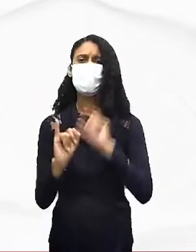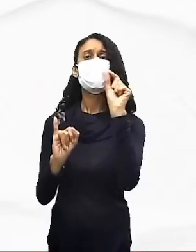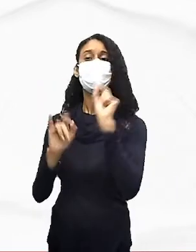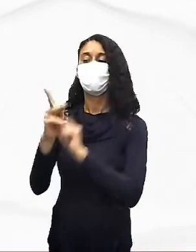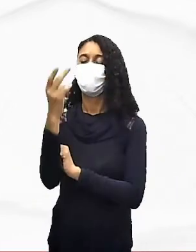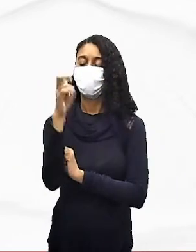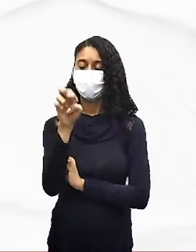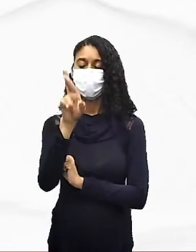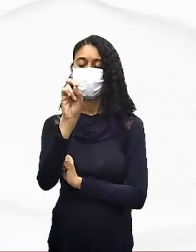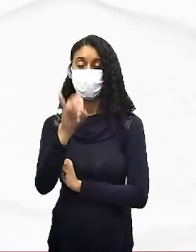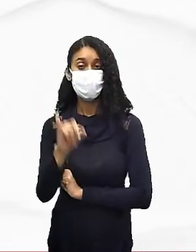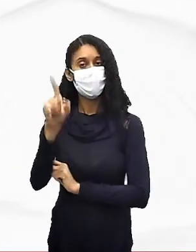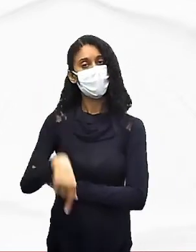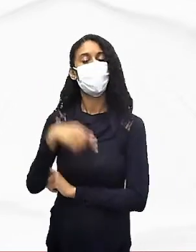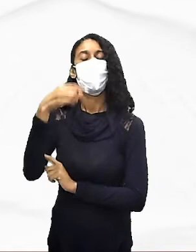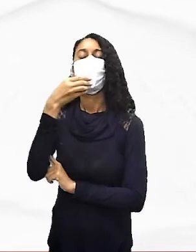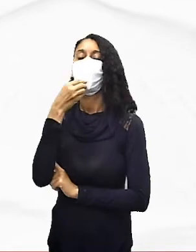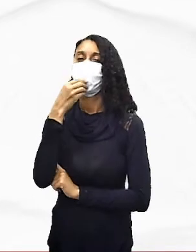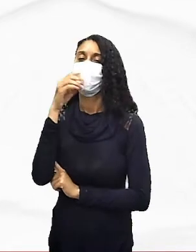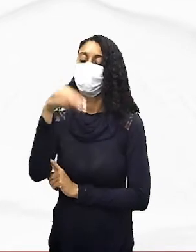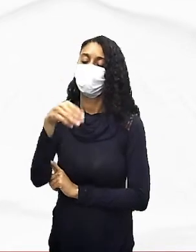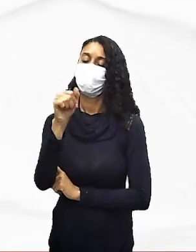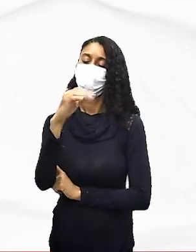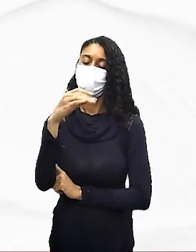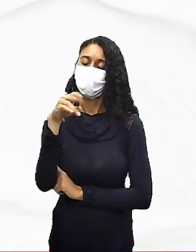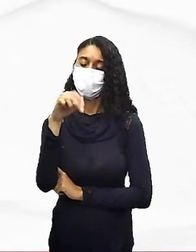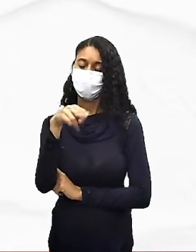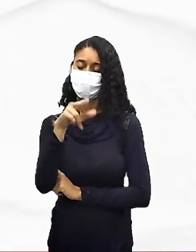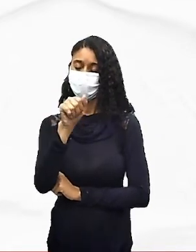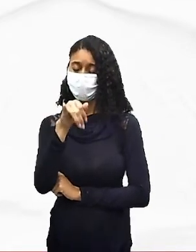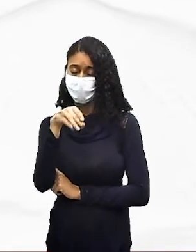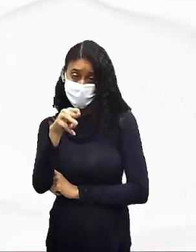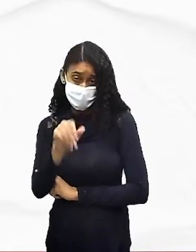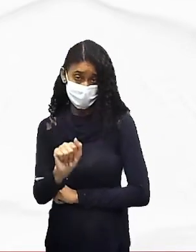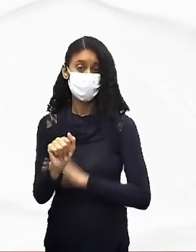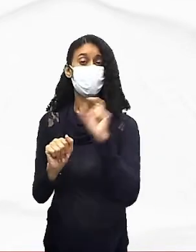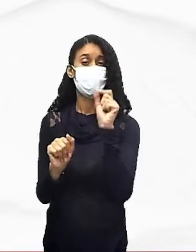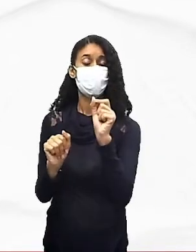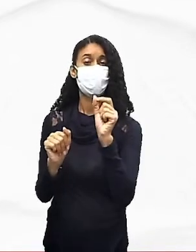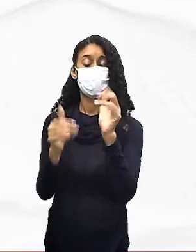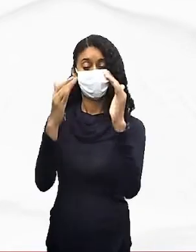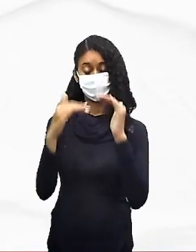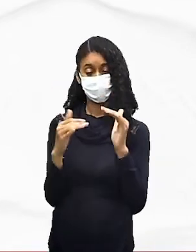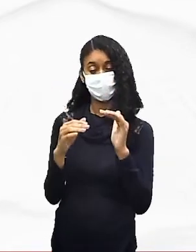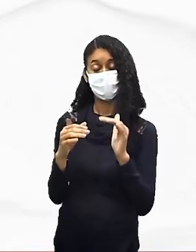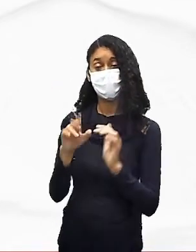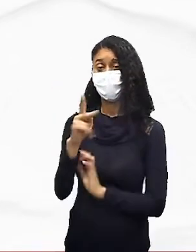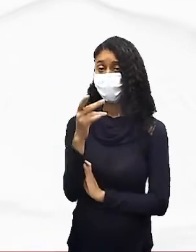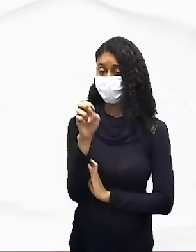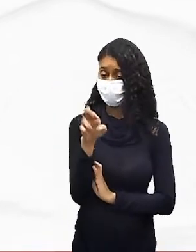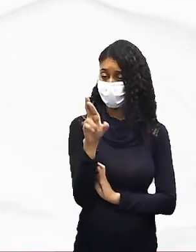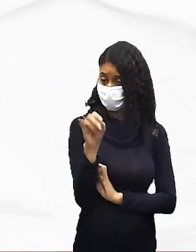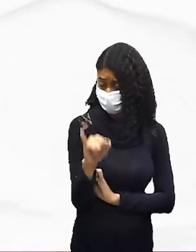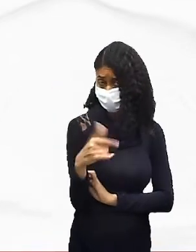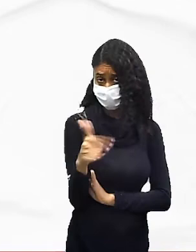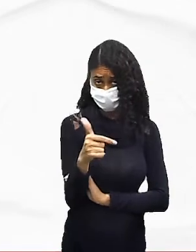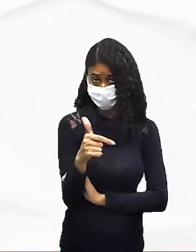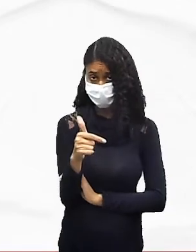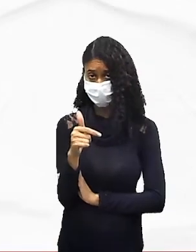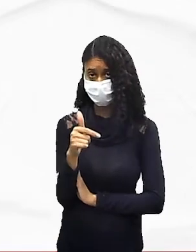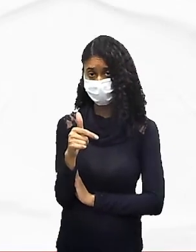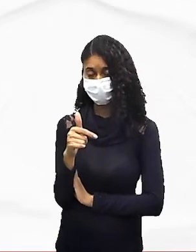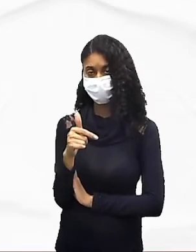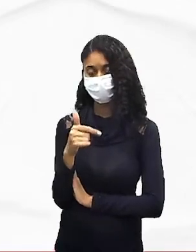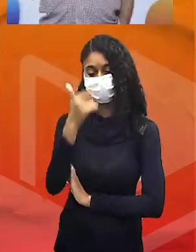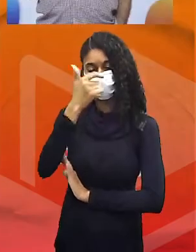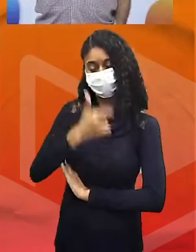Macunaíma. Não se esqueça que o subtítulo do romance é Um Herói Sem Nenhum Caráter. O nome da obra é